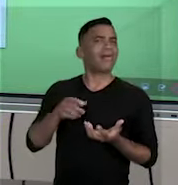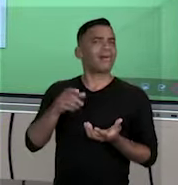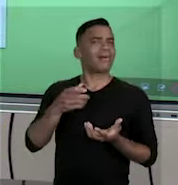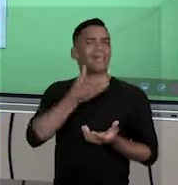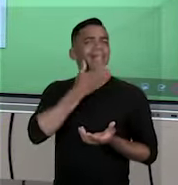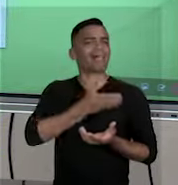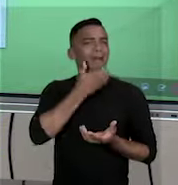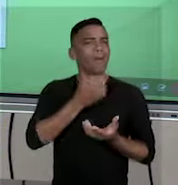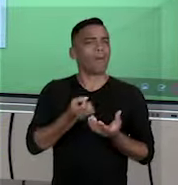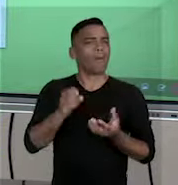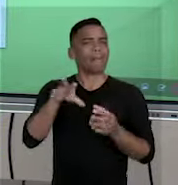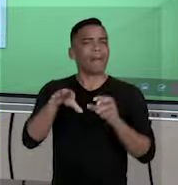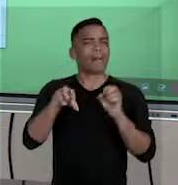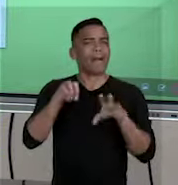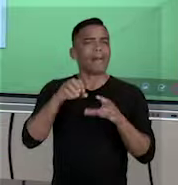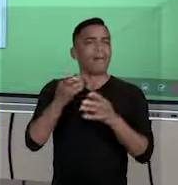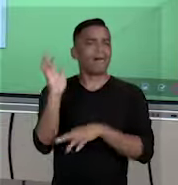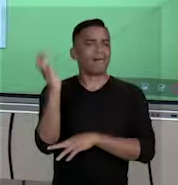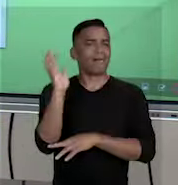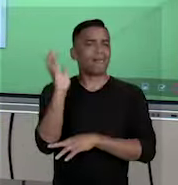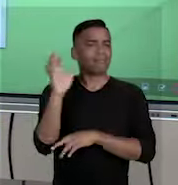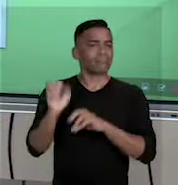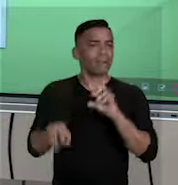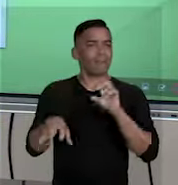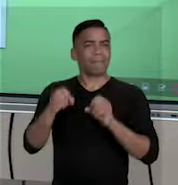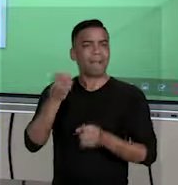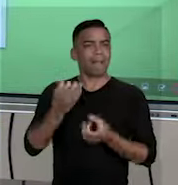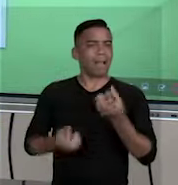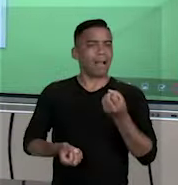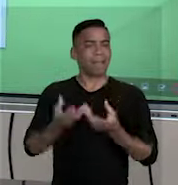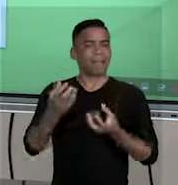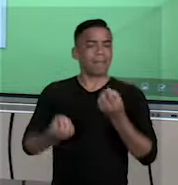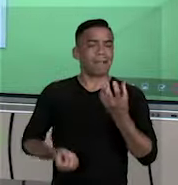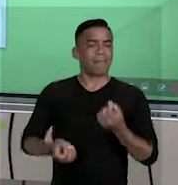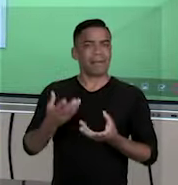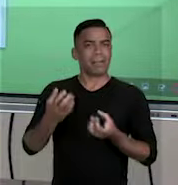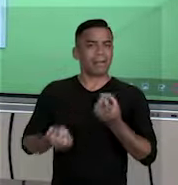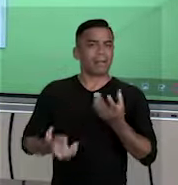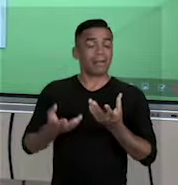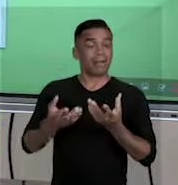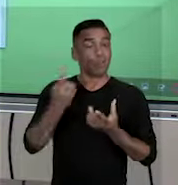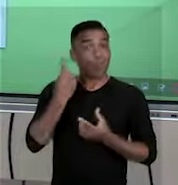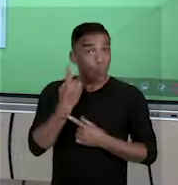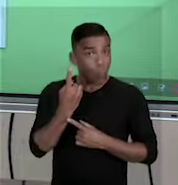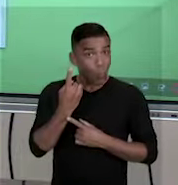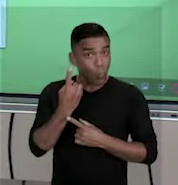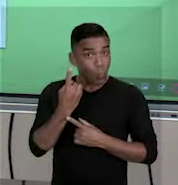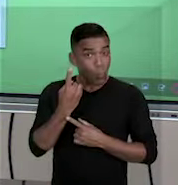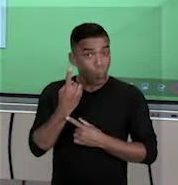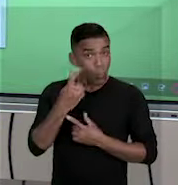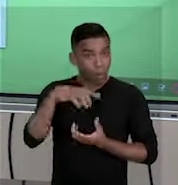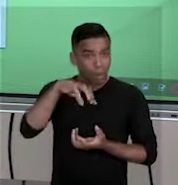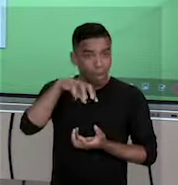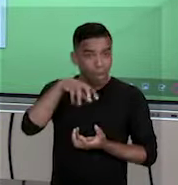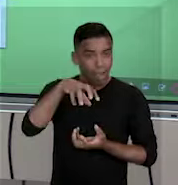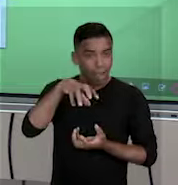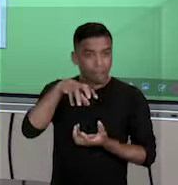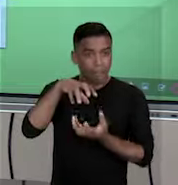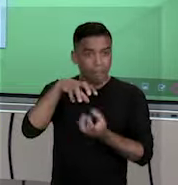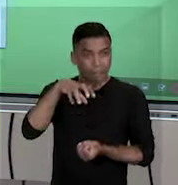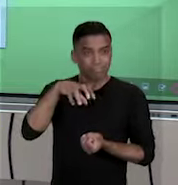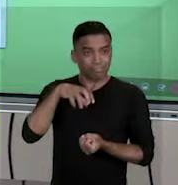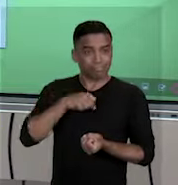do pisca-pisca. Aí o que acontece? Se uma dessas lâmpadas queimam, eu